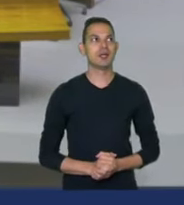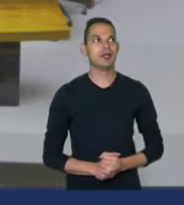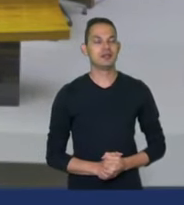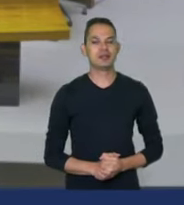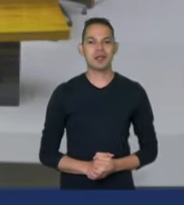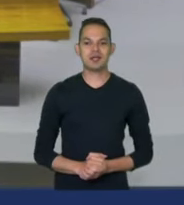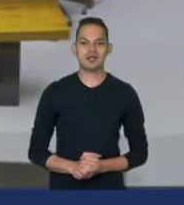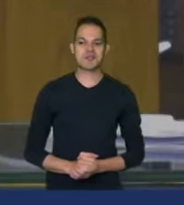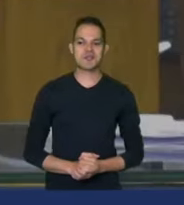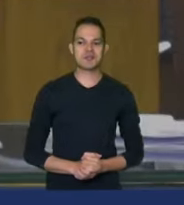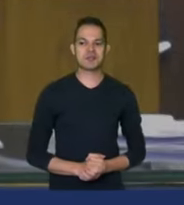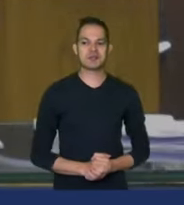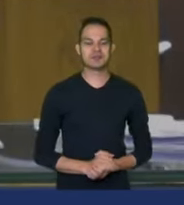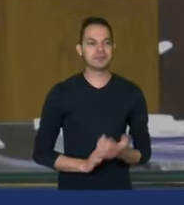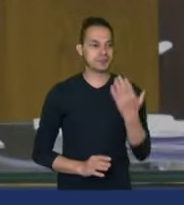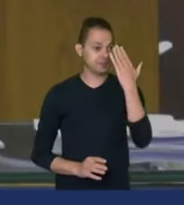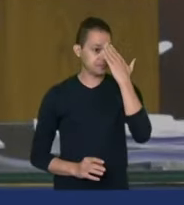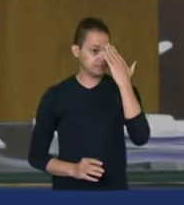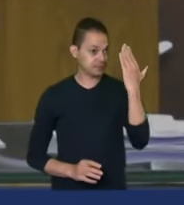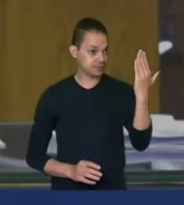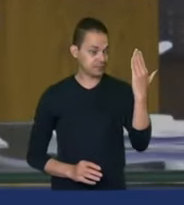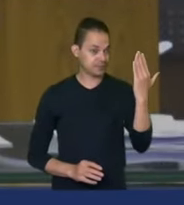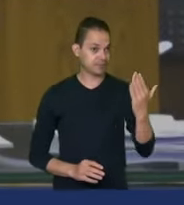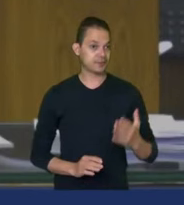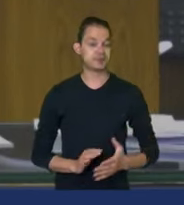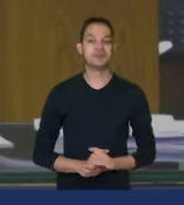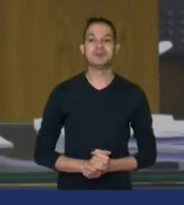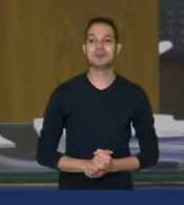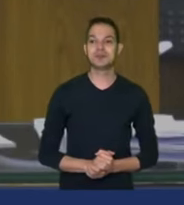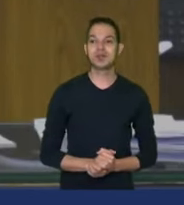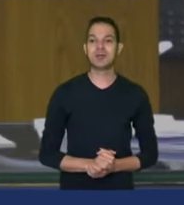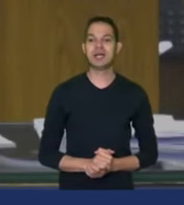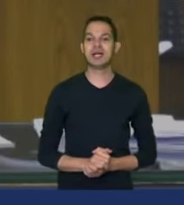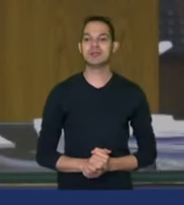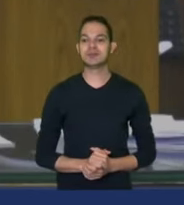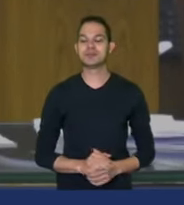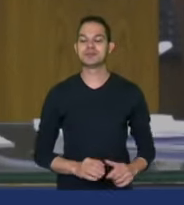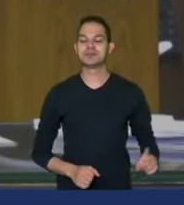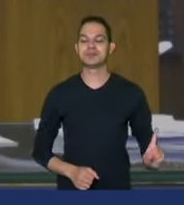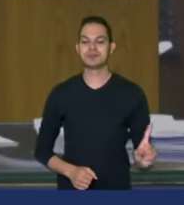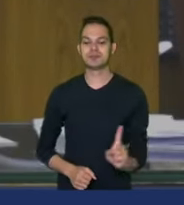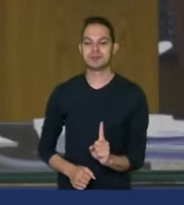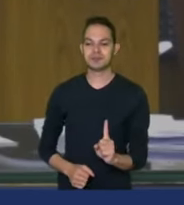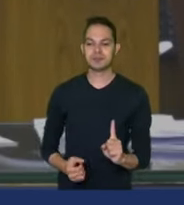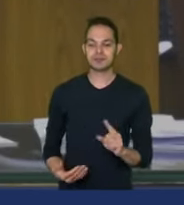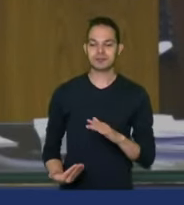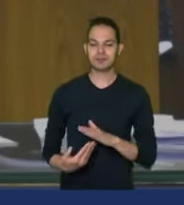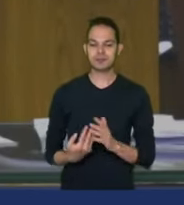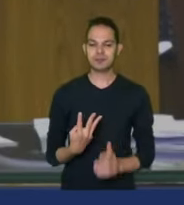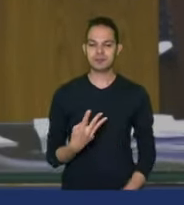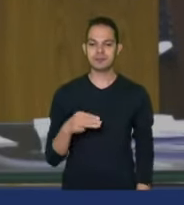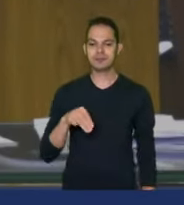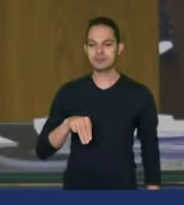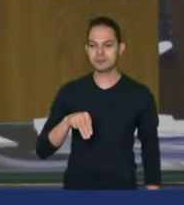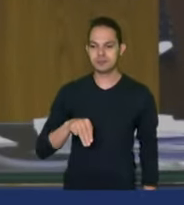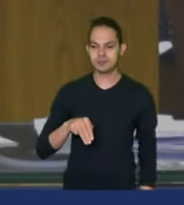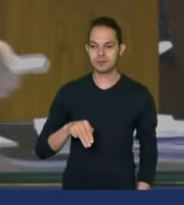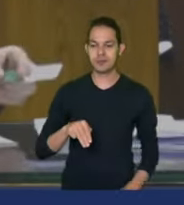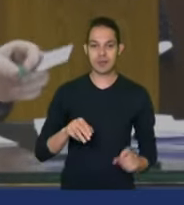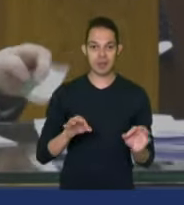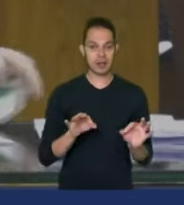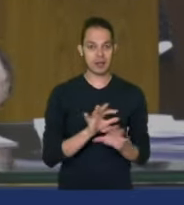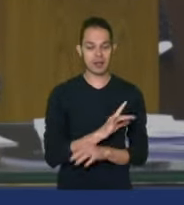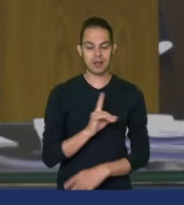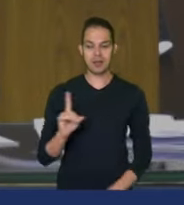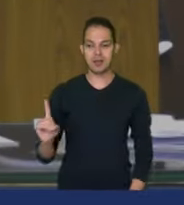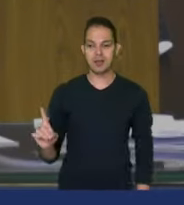Agradecemos ao deputado Ricardo Silva. Com a palavra, o deputado Valdenor Pereira, por 3 minutos, e depois vamos ouvir o Pedro Garrido e